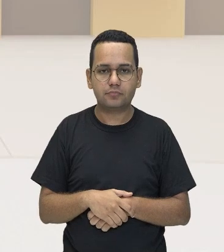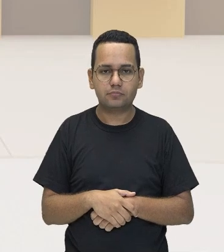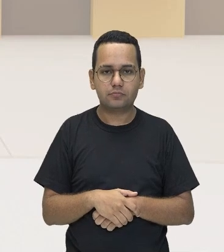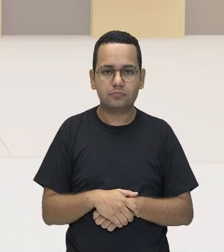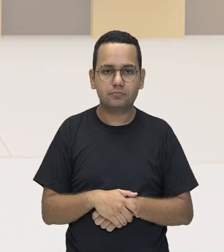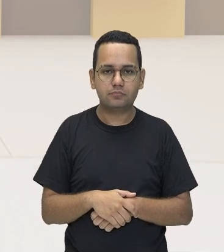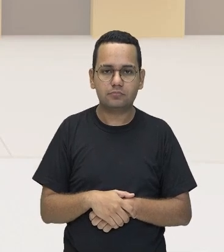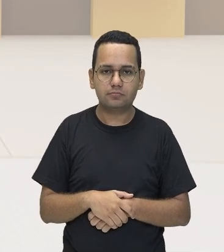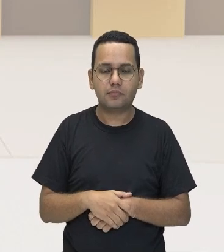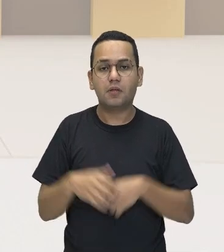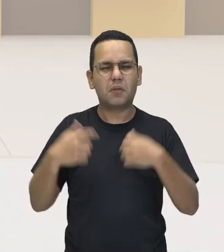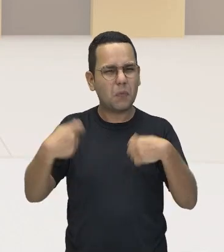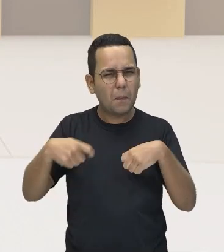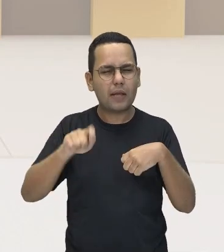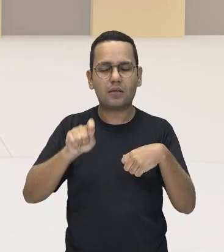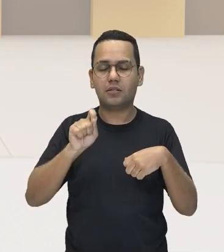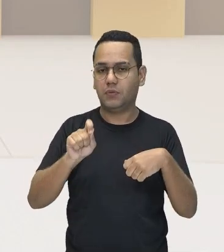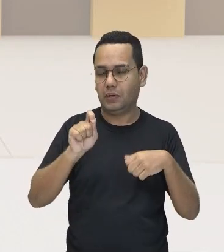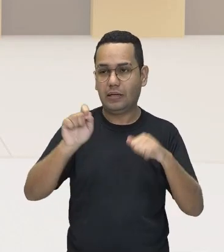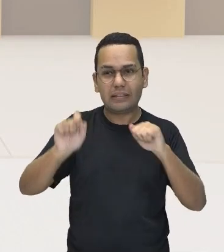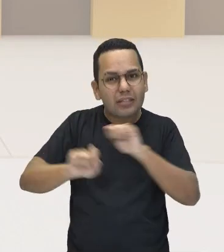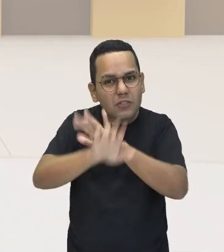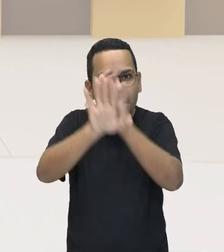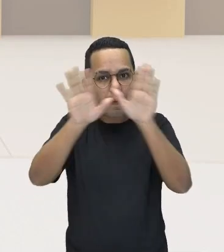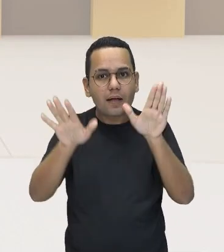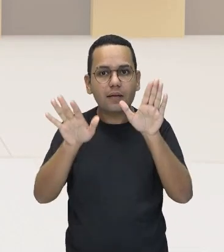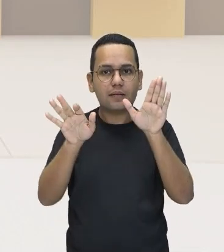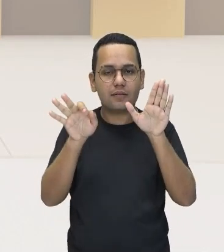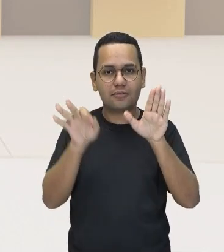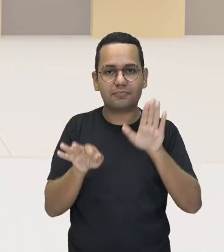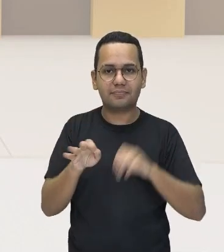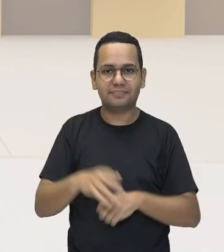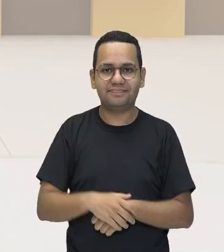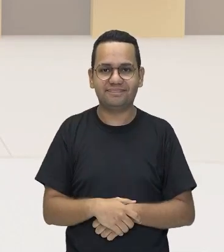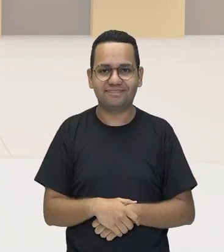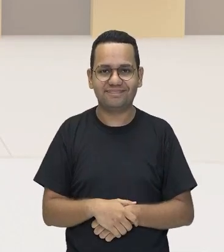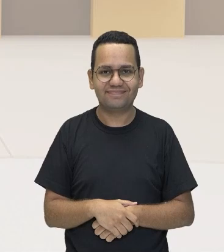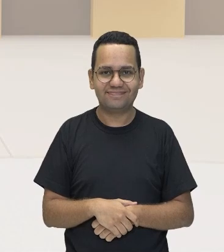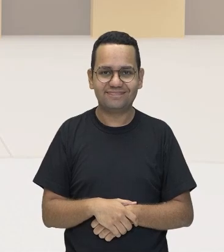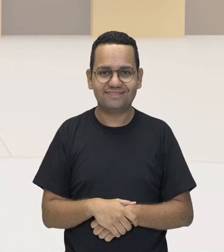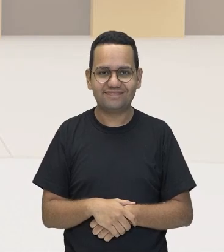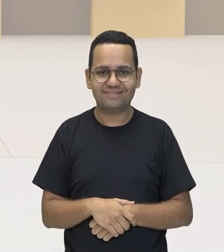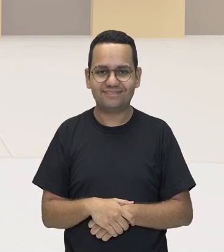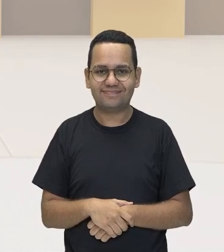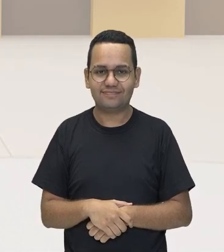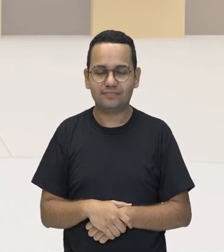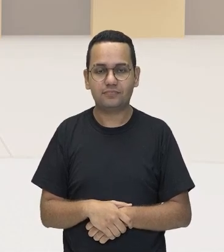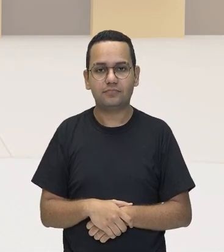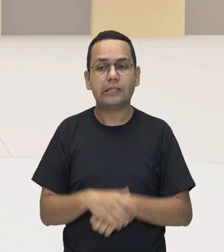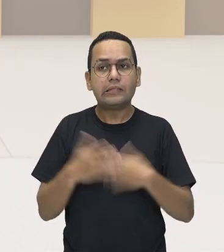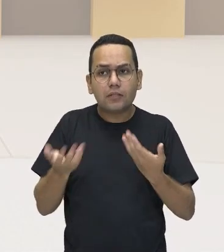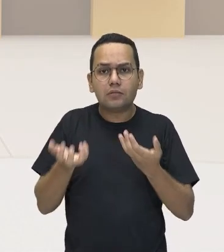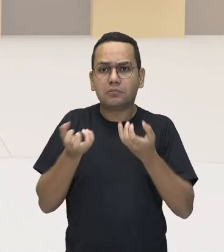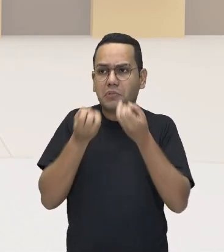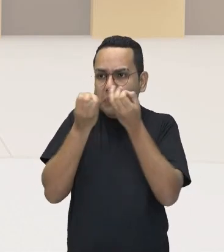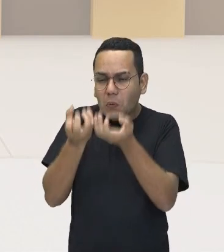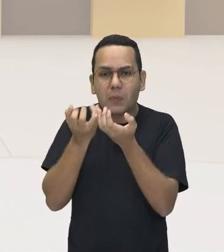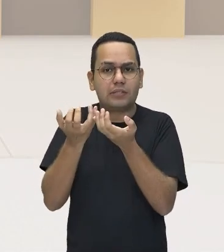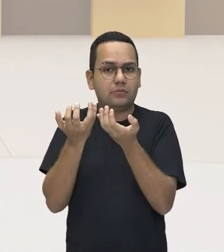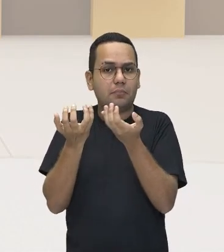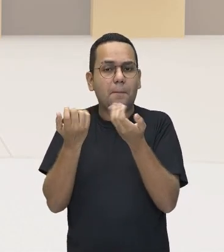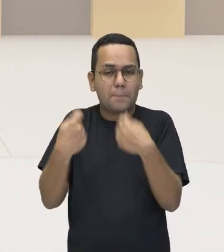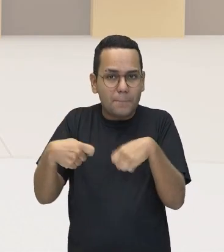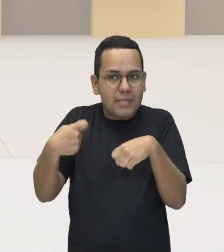claro como um cristal. Okay? Tudo que você for fazer, seja sempre claro. Um segundo ponto que nós temos é